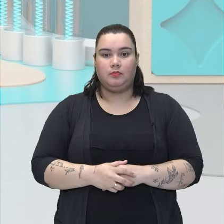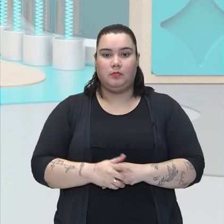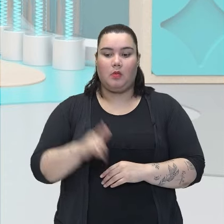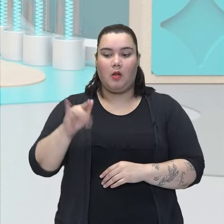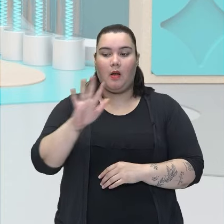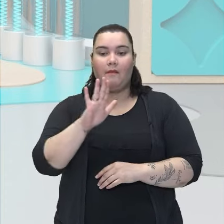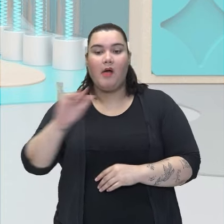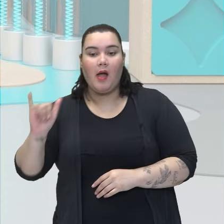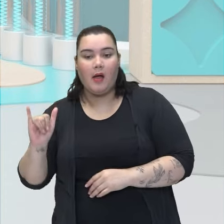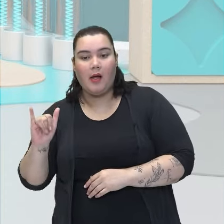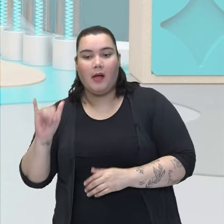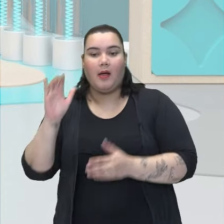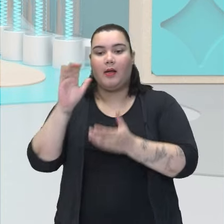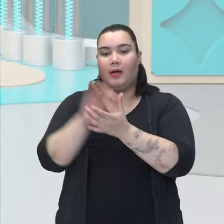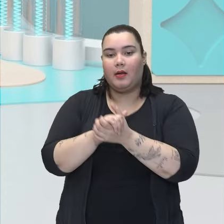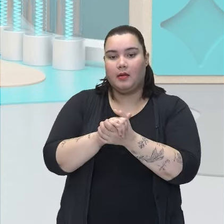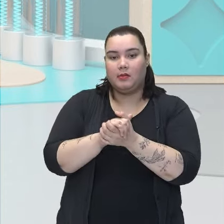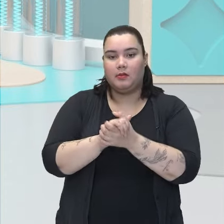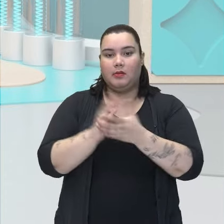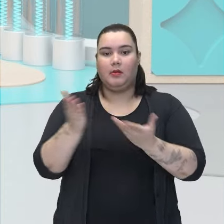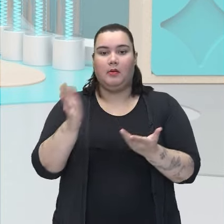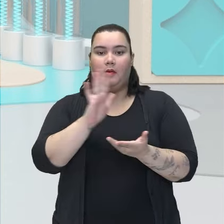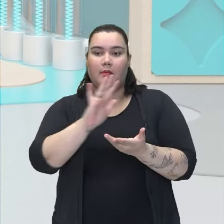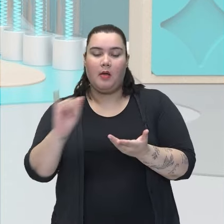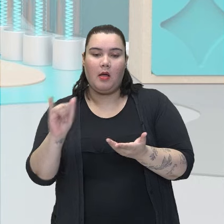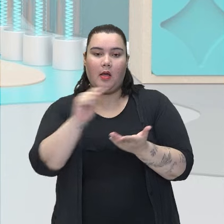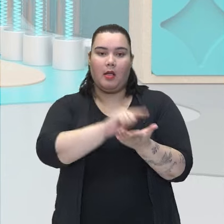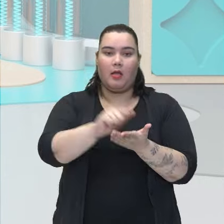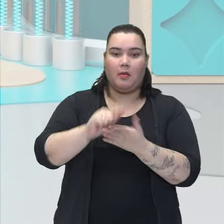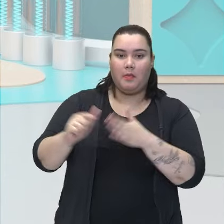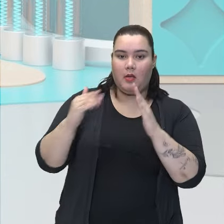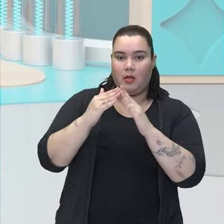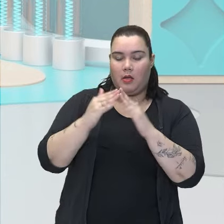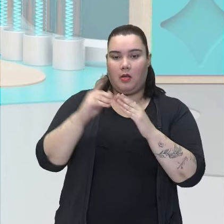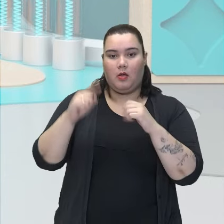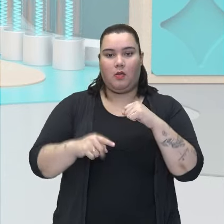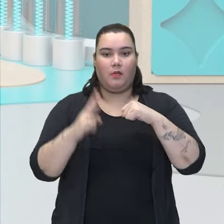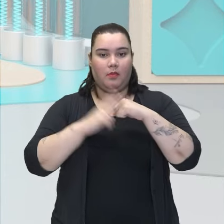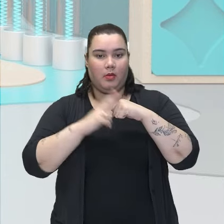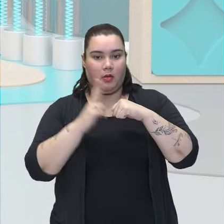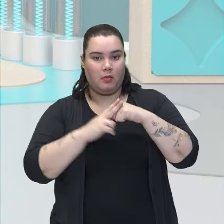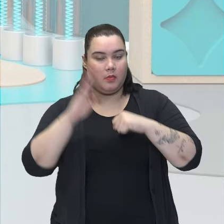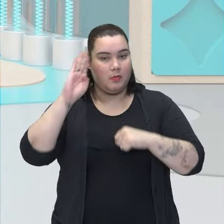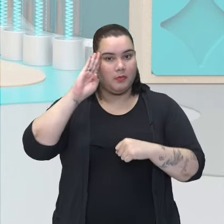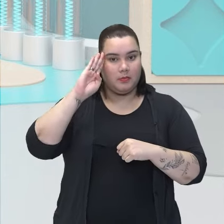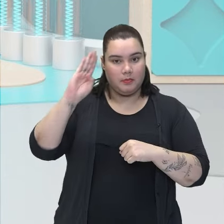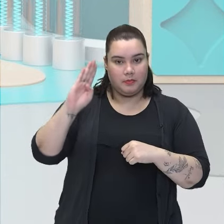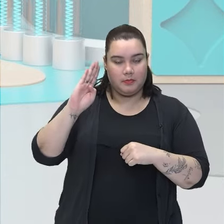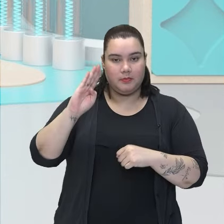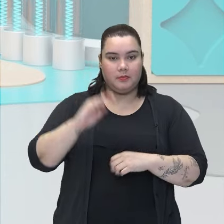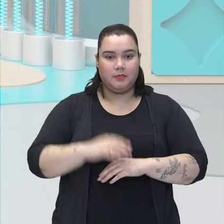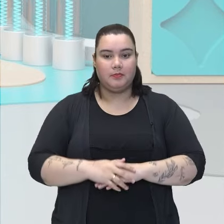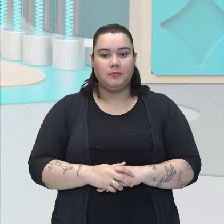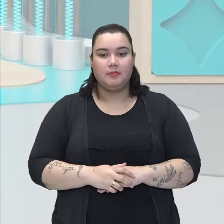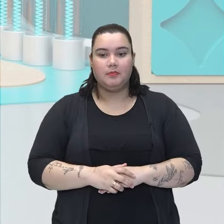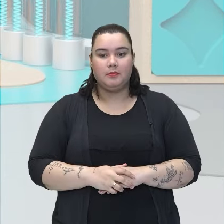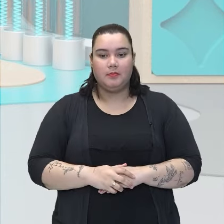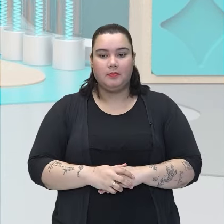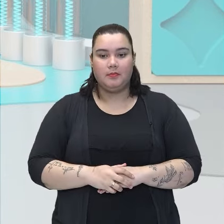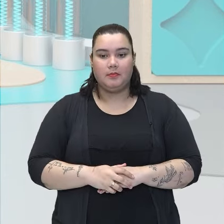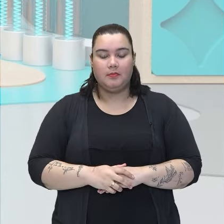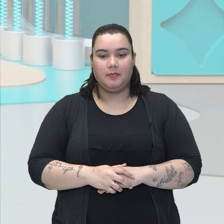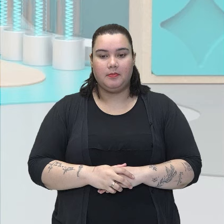se casar, ela vai limpar a casa. Então, esse é o verbo principal. Ali no final, entre parênteses, é o